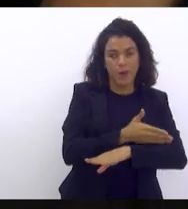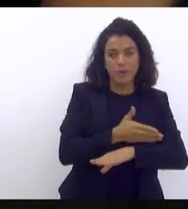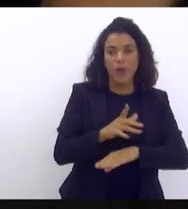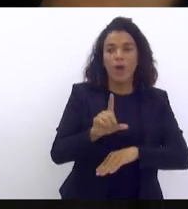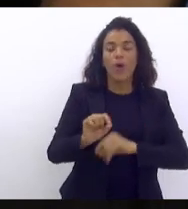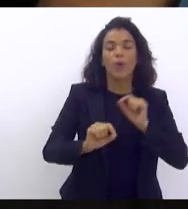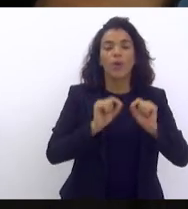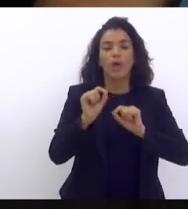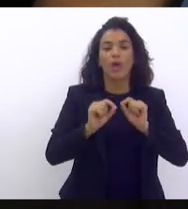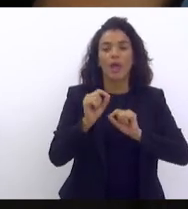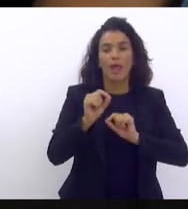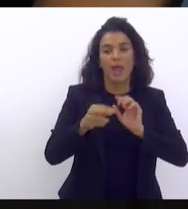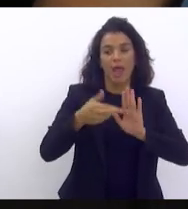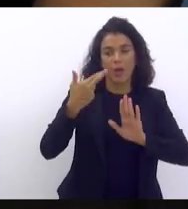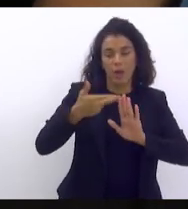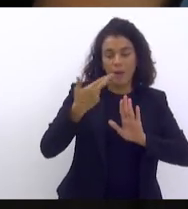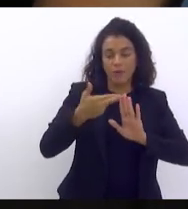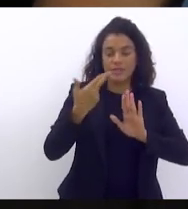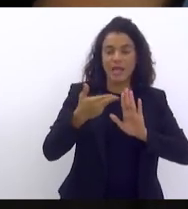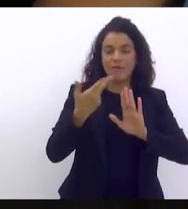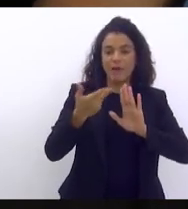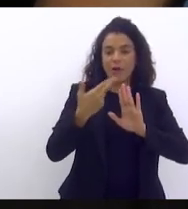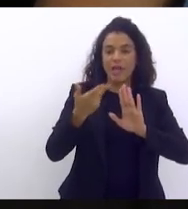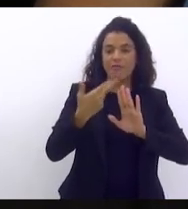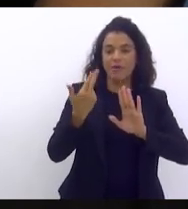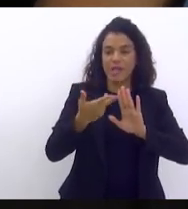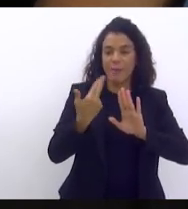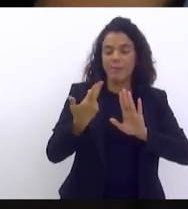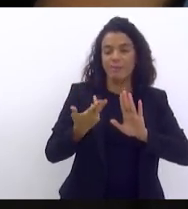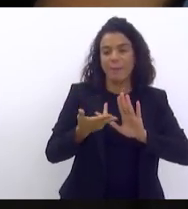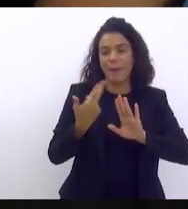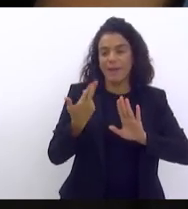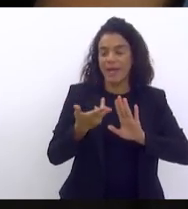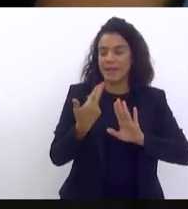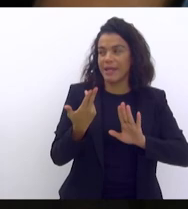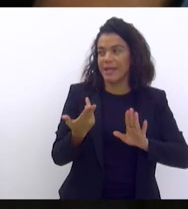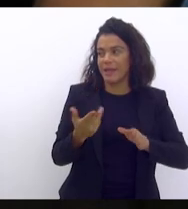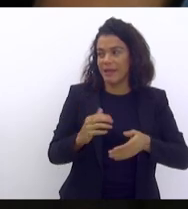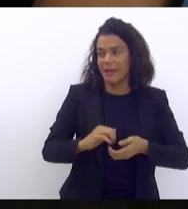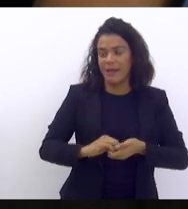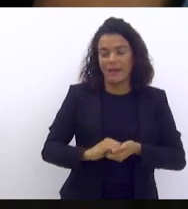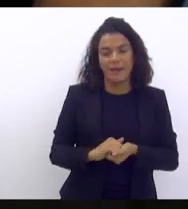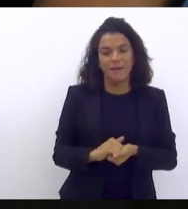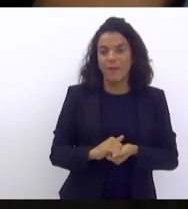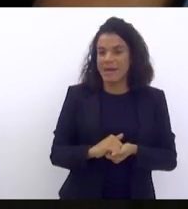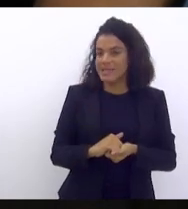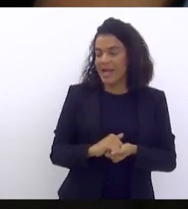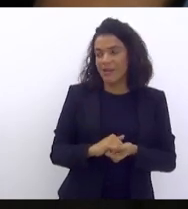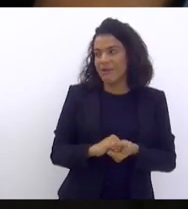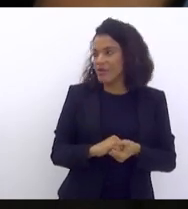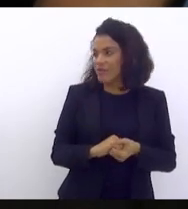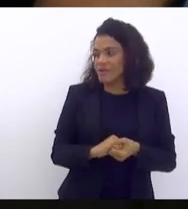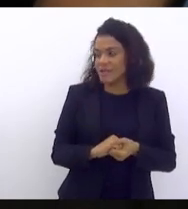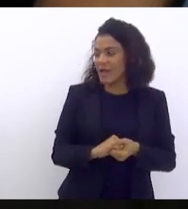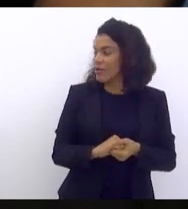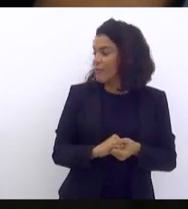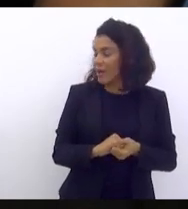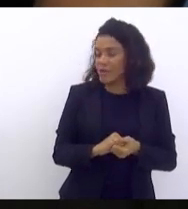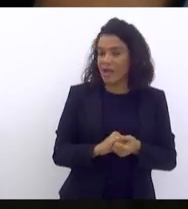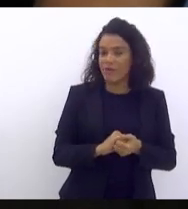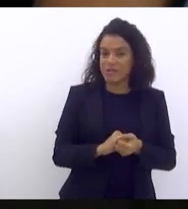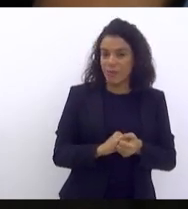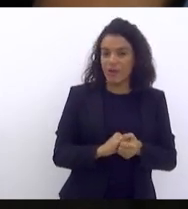da regulamentação da emenda 120. A emenda constitucional 120, que assegura para nós, agentes de combate às endemias, agentes comunitários de